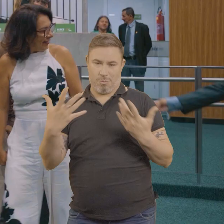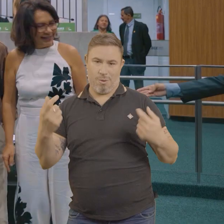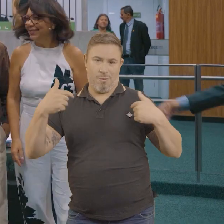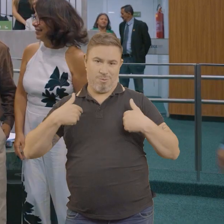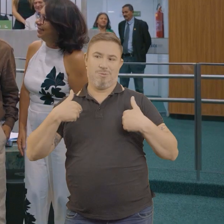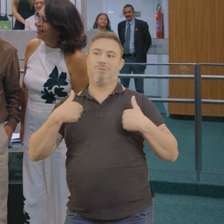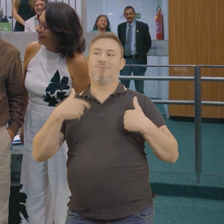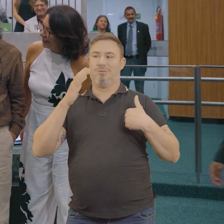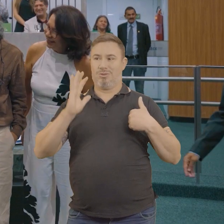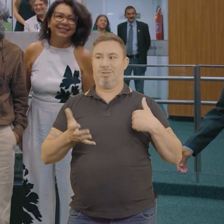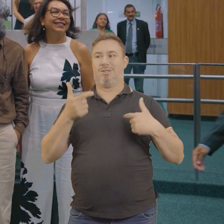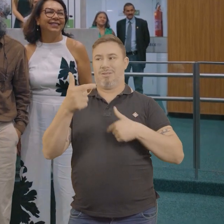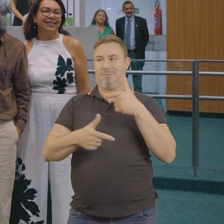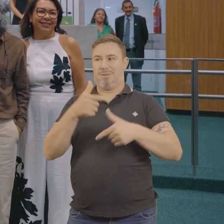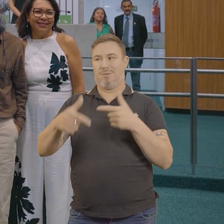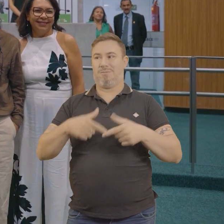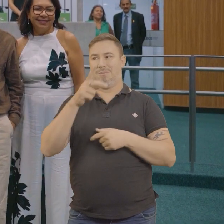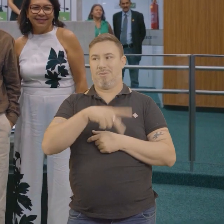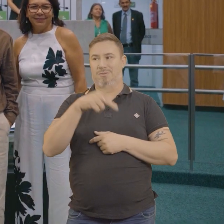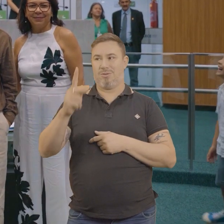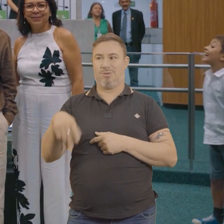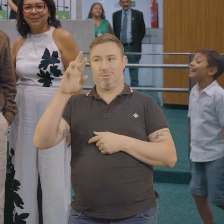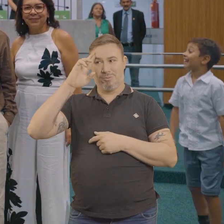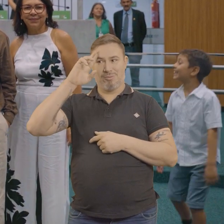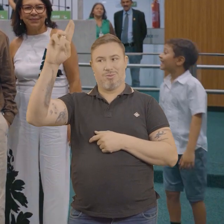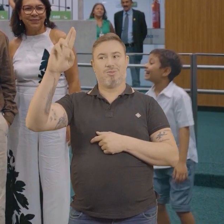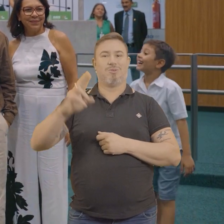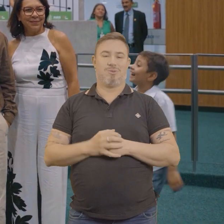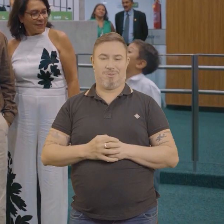de atuar como professora e como diretora.